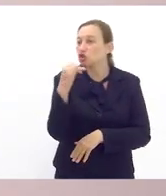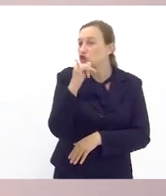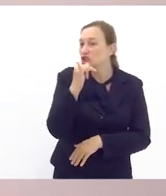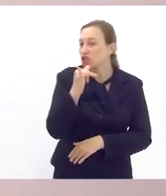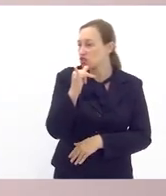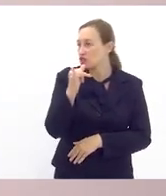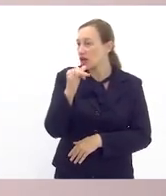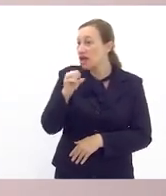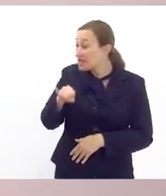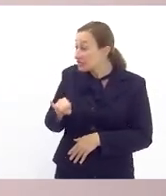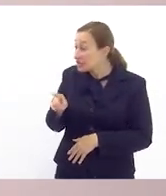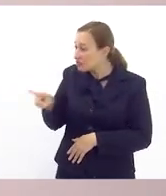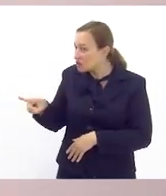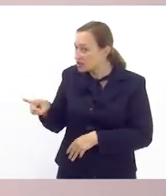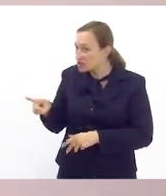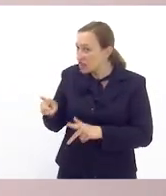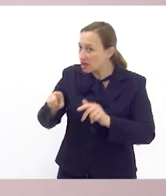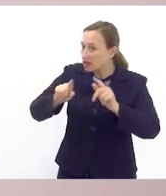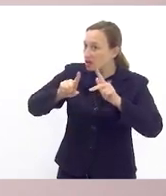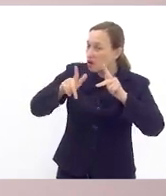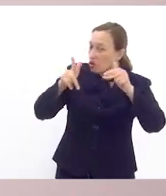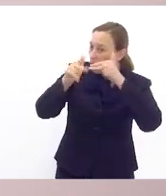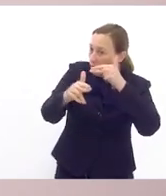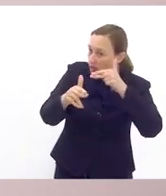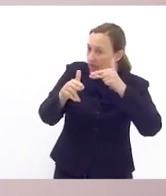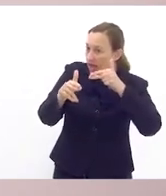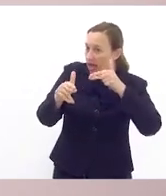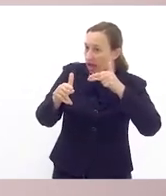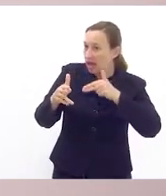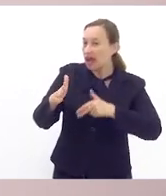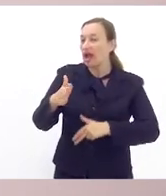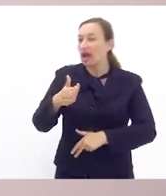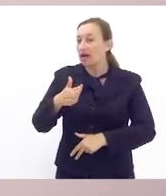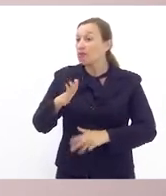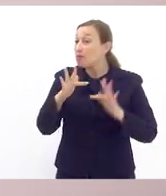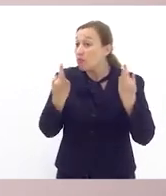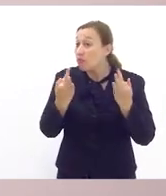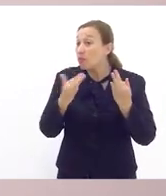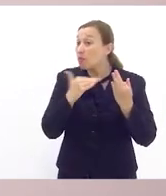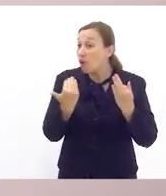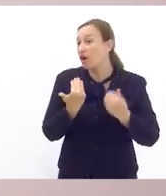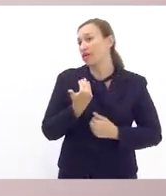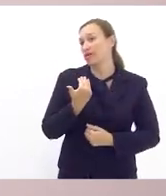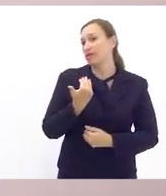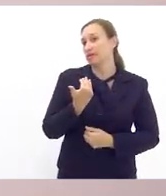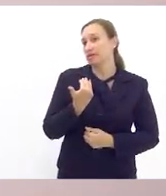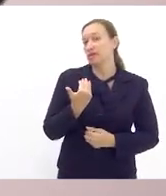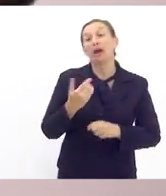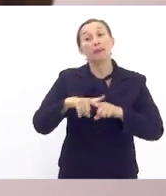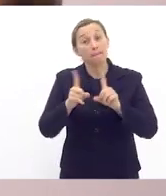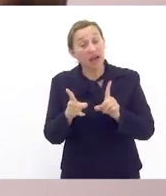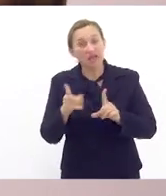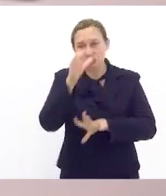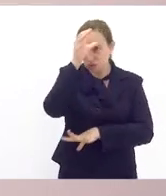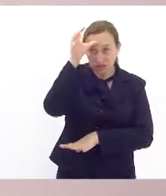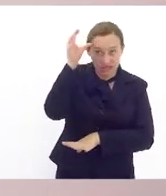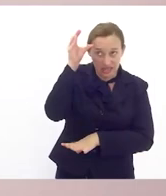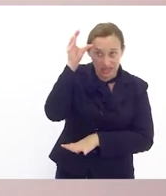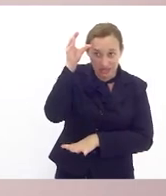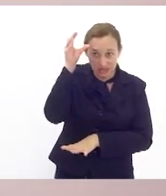está na resolução mil de 2001 Daniel o senhor eles sabem disso mas o consumidor